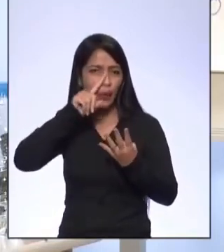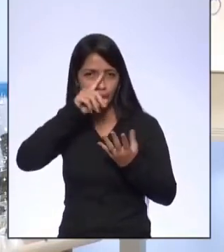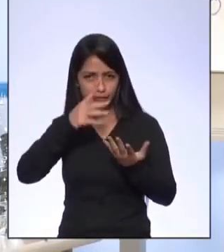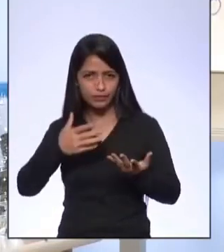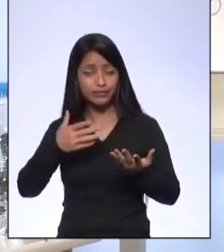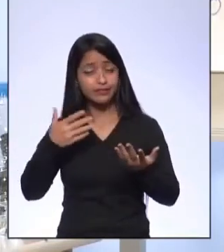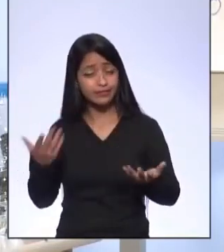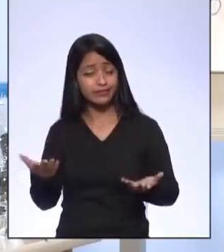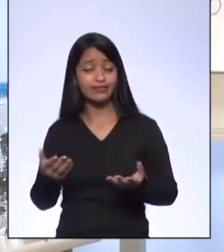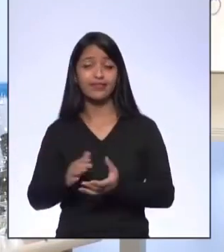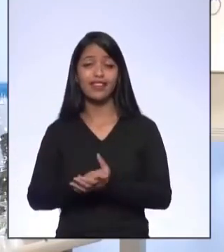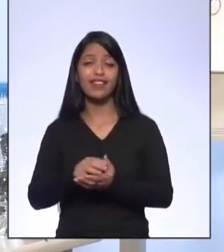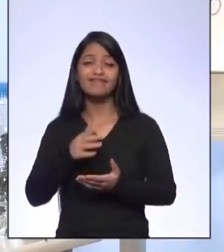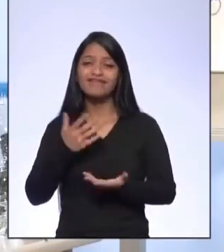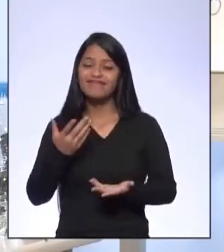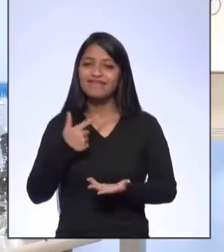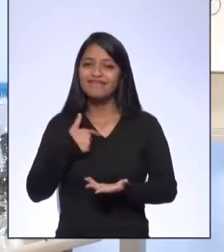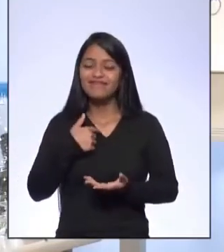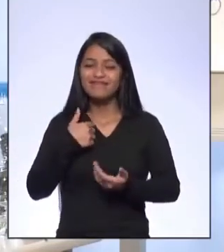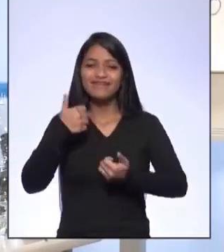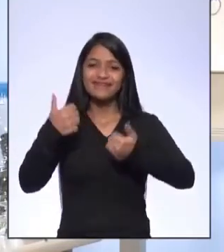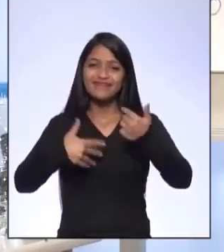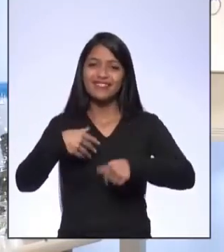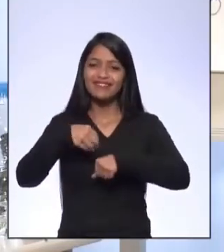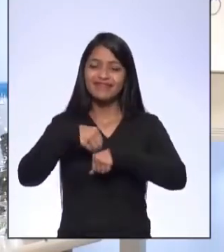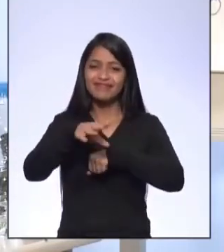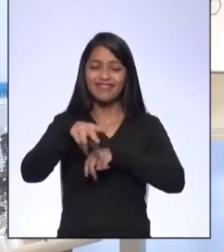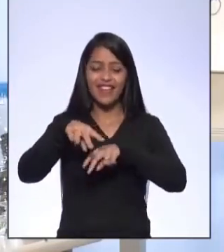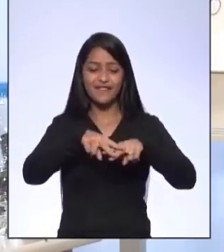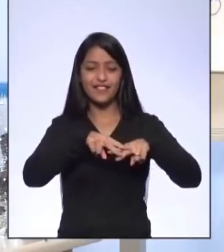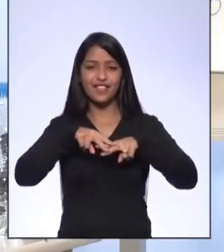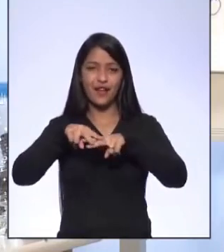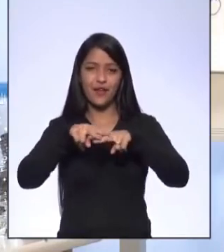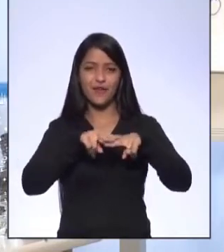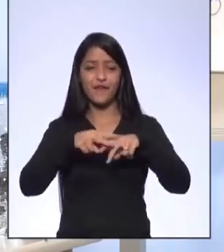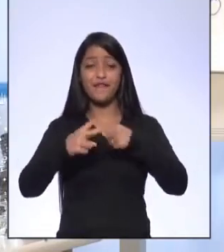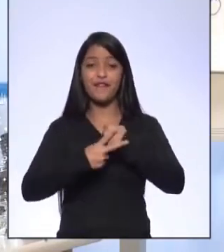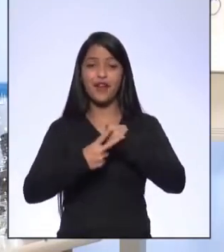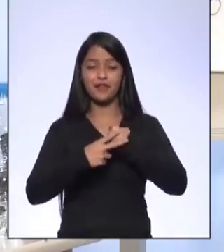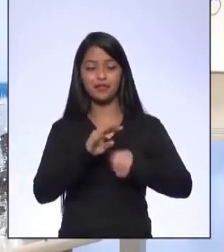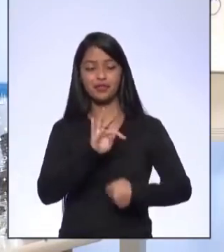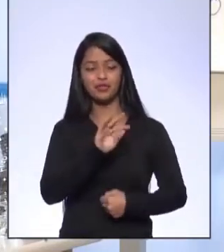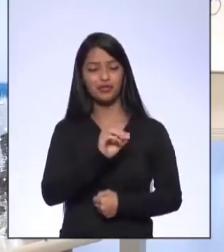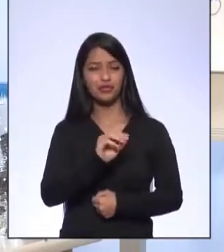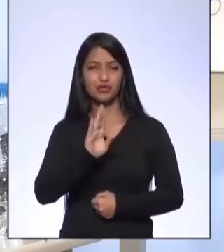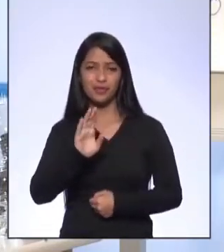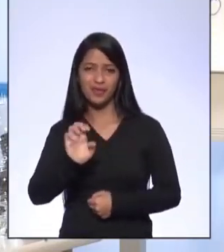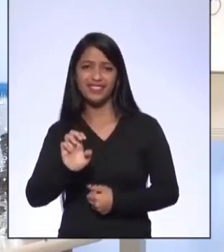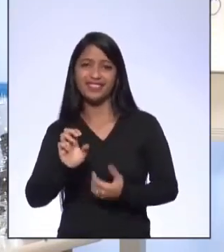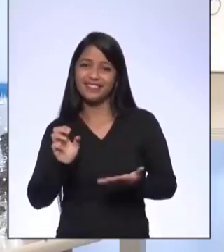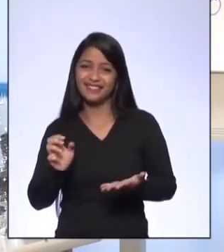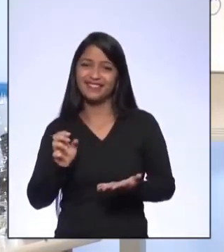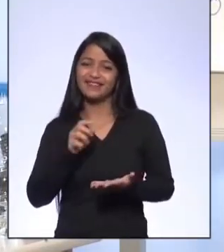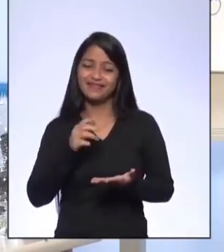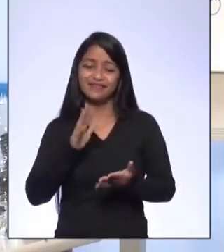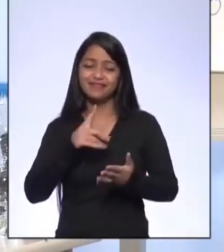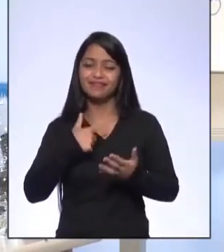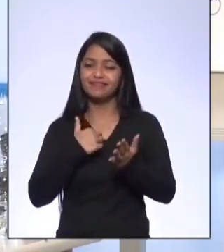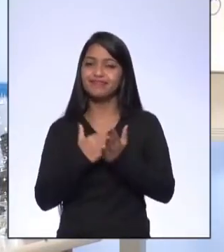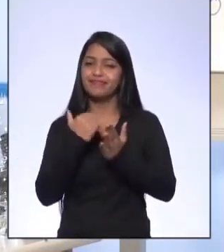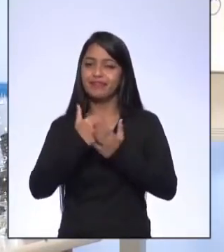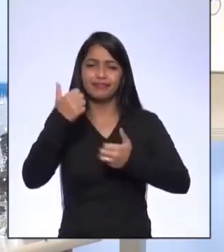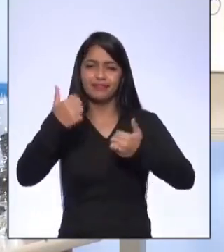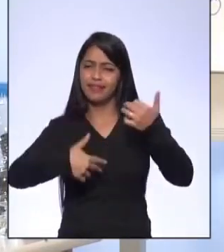verbo to be, chega. Né? Vamos agora para mais um exercício, porque a gente não tem que saber só os adjetivos, a gente tem que saber as coisas que a gente vai